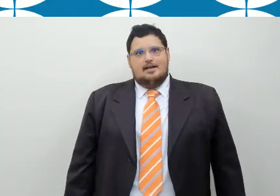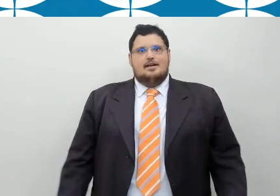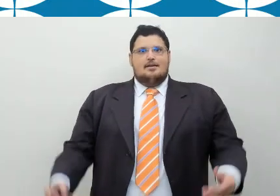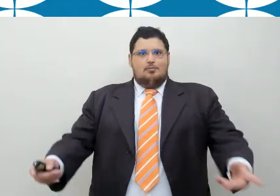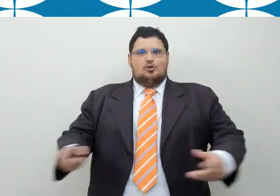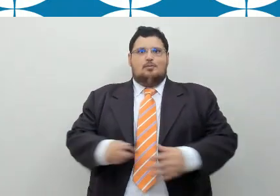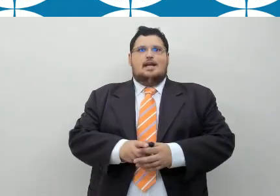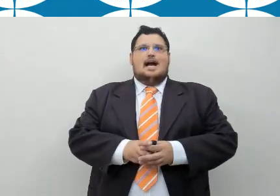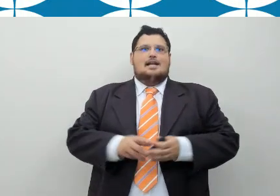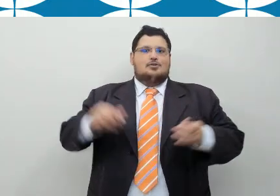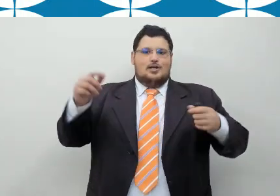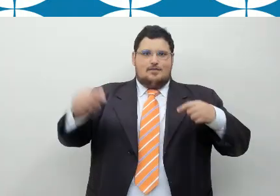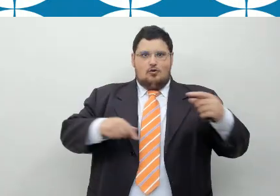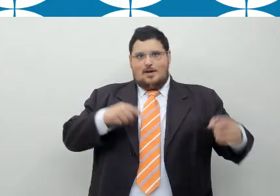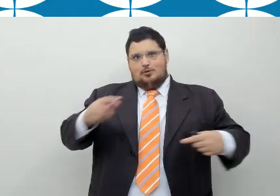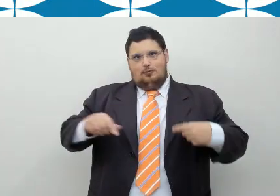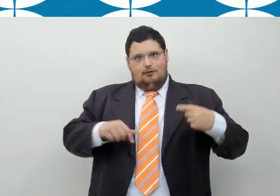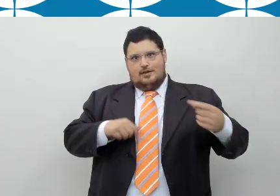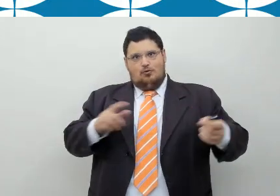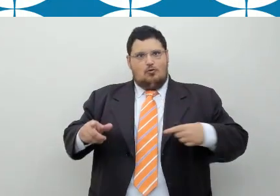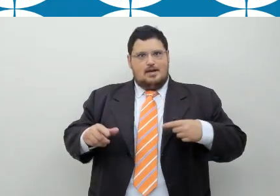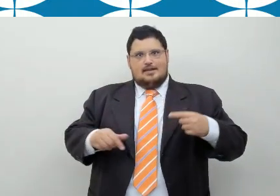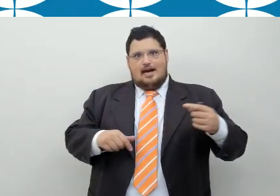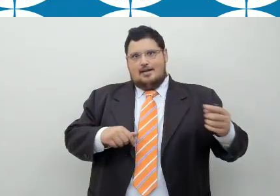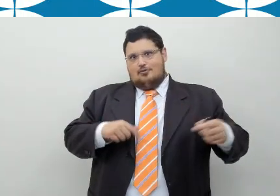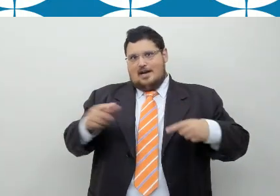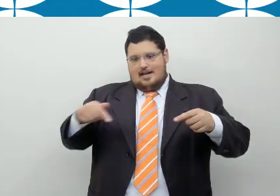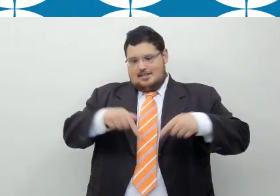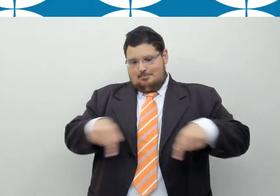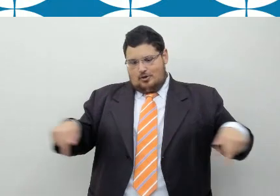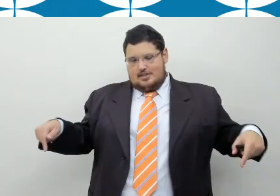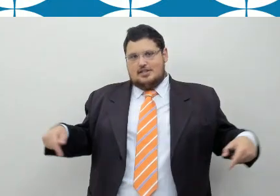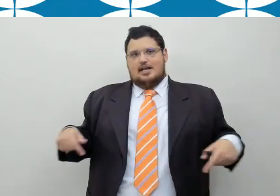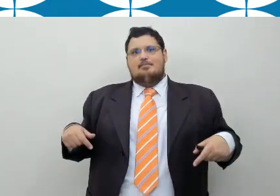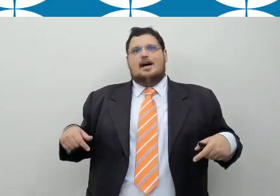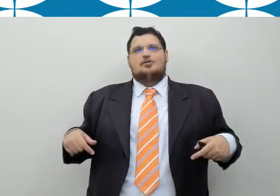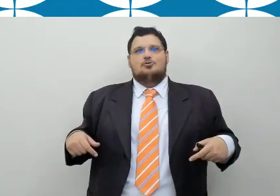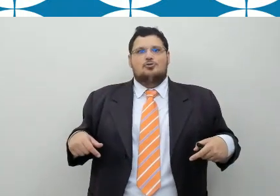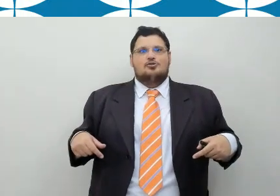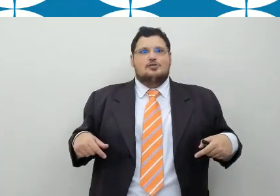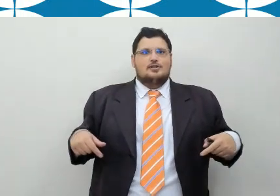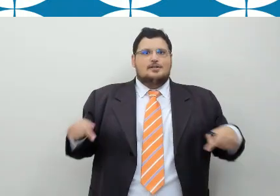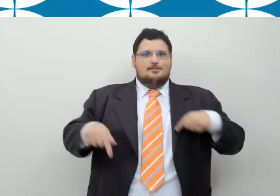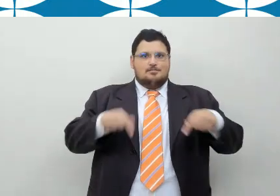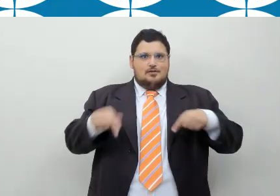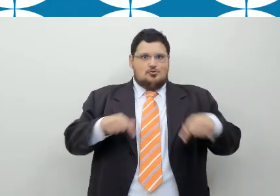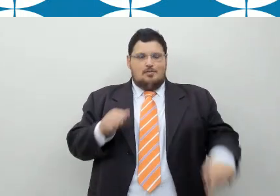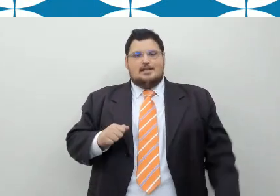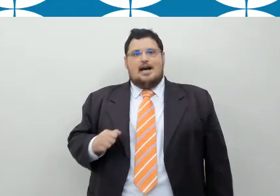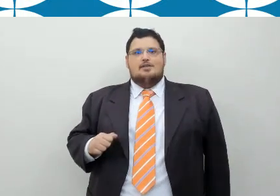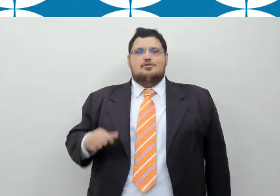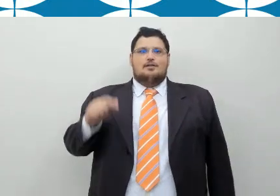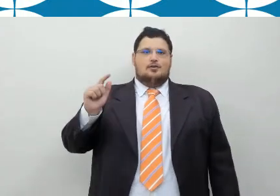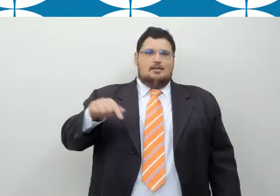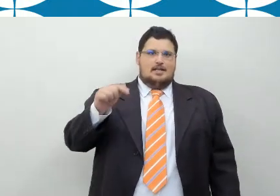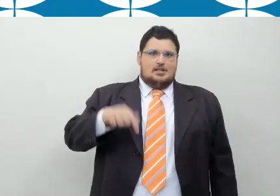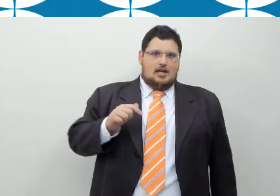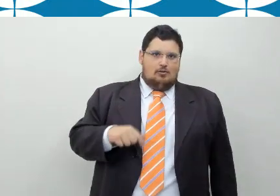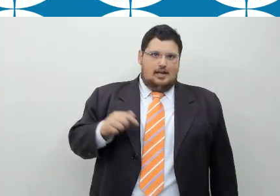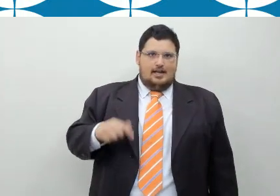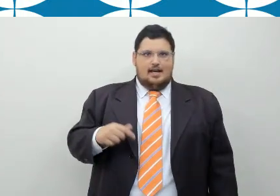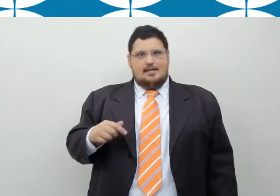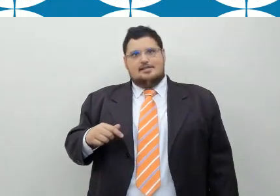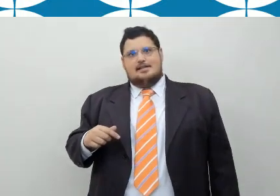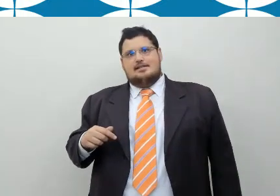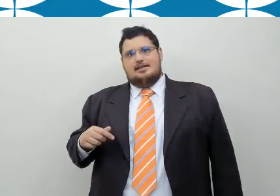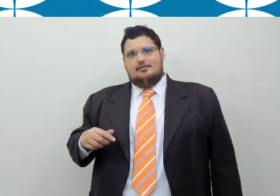falar. Muito obrigado. Se alguém tiver alguma dúvida, algum comentário, alguma crítica, pode deixar aqui embaixo nos comentários. Eu vou também deixar um